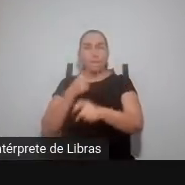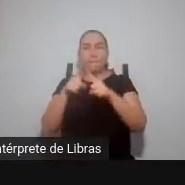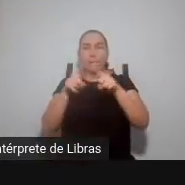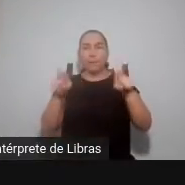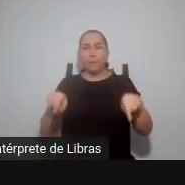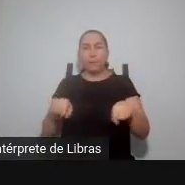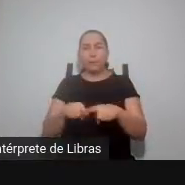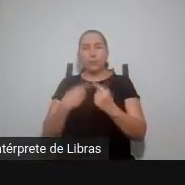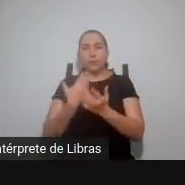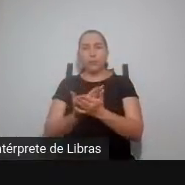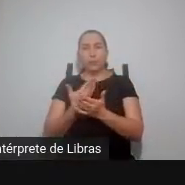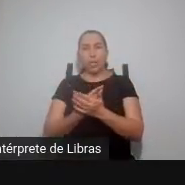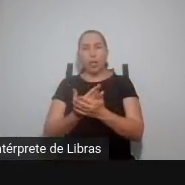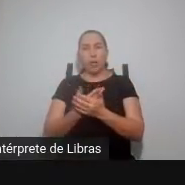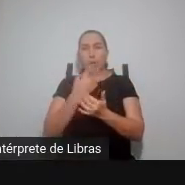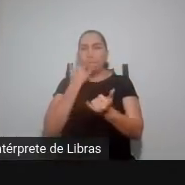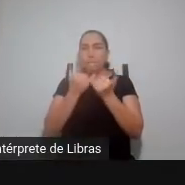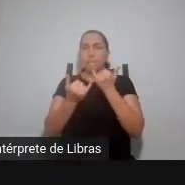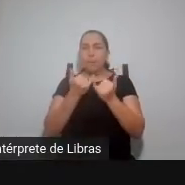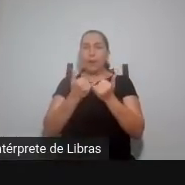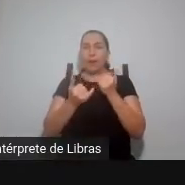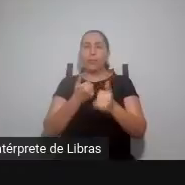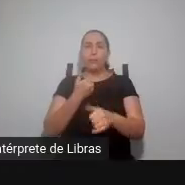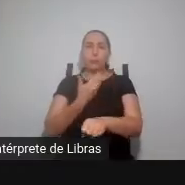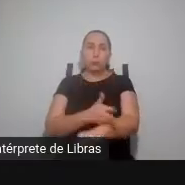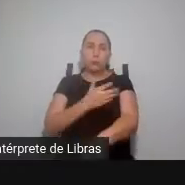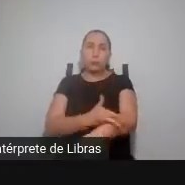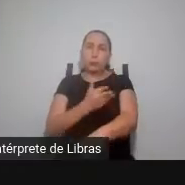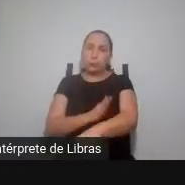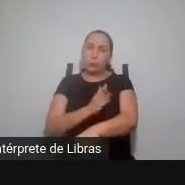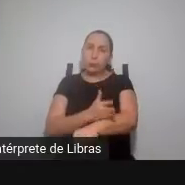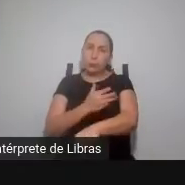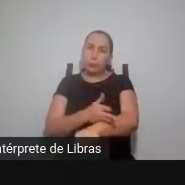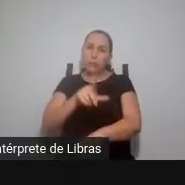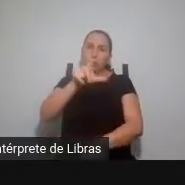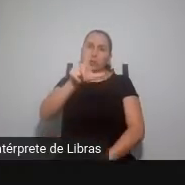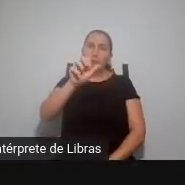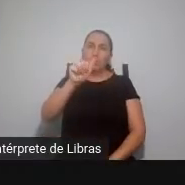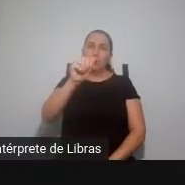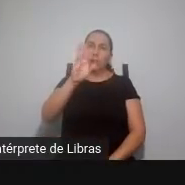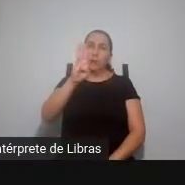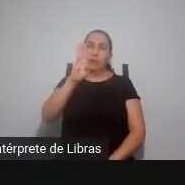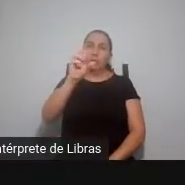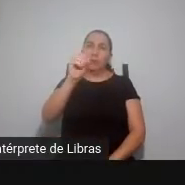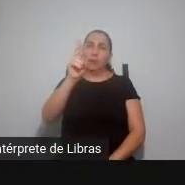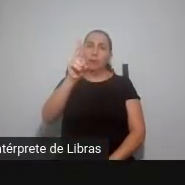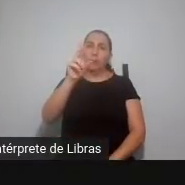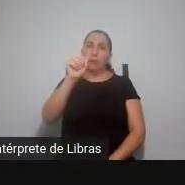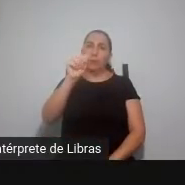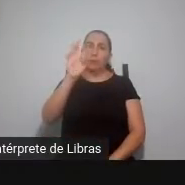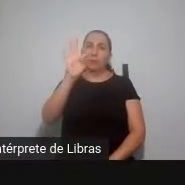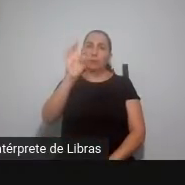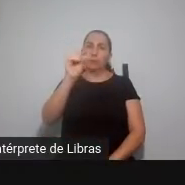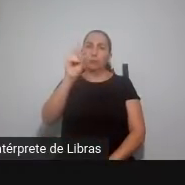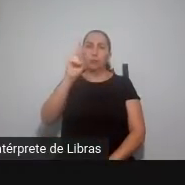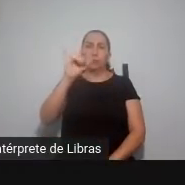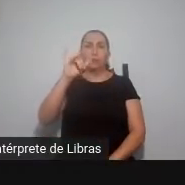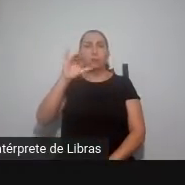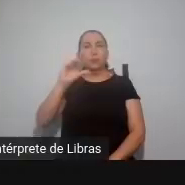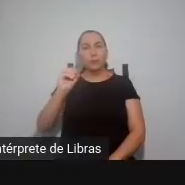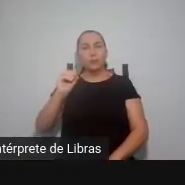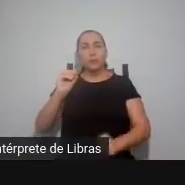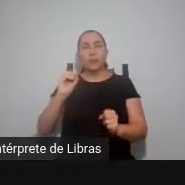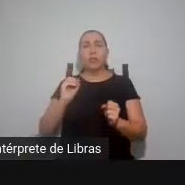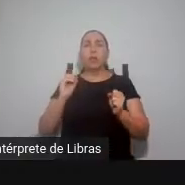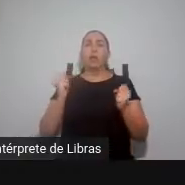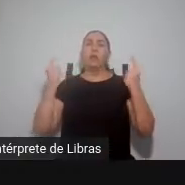professor de primeiro, de segundo, seja lá do que for, 20 anos, mas que cada ano eu sou uma, porque a busca do professor tem que ser sempre essa